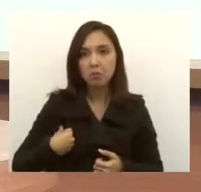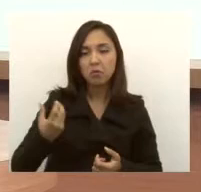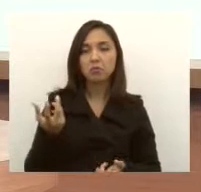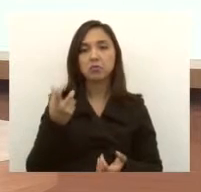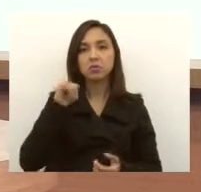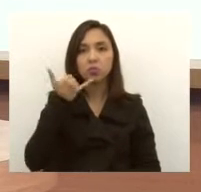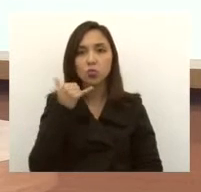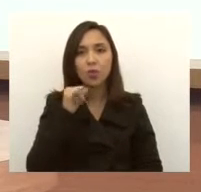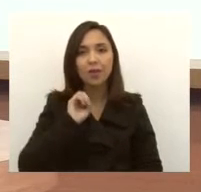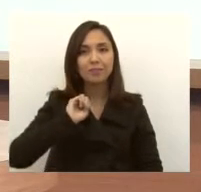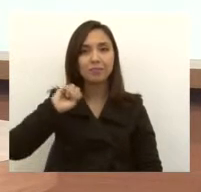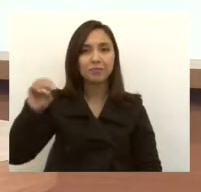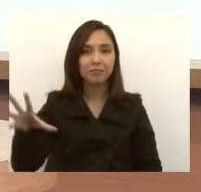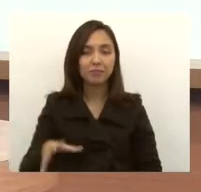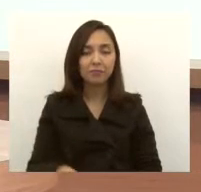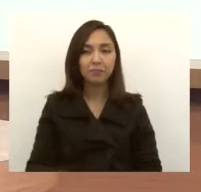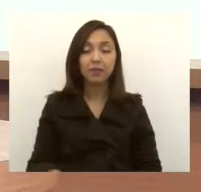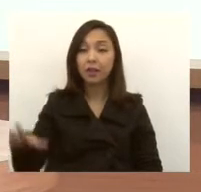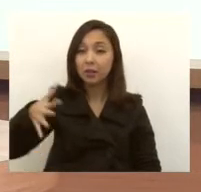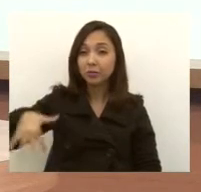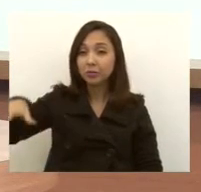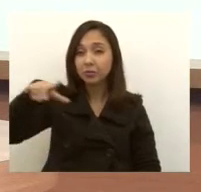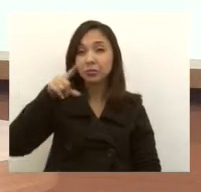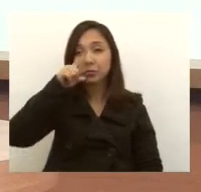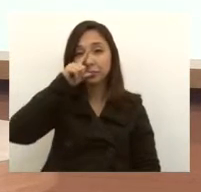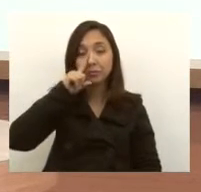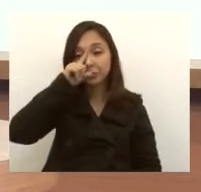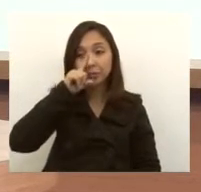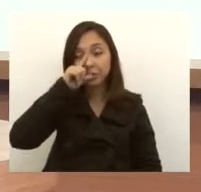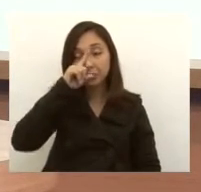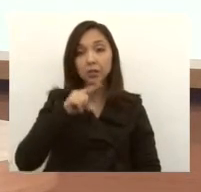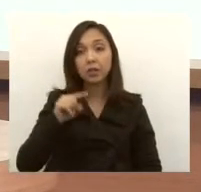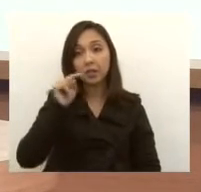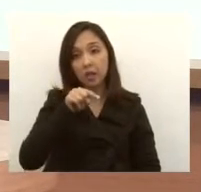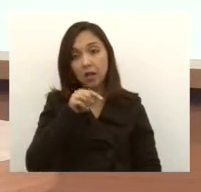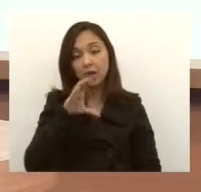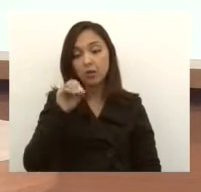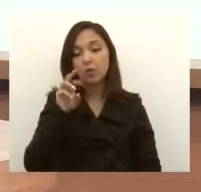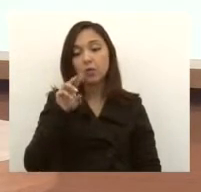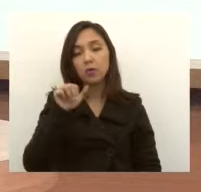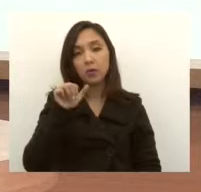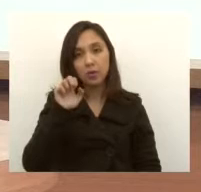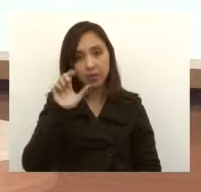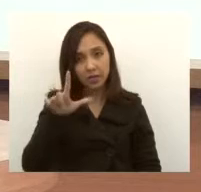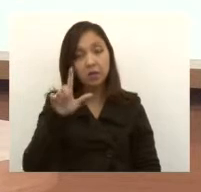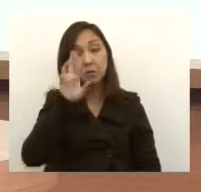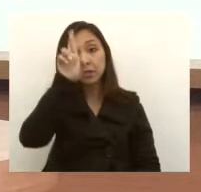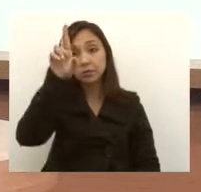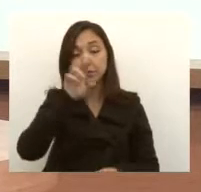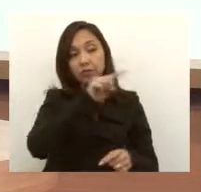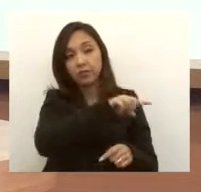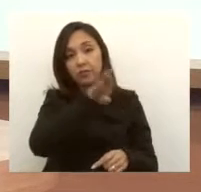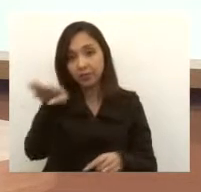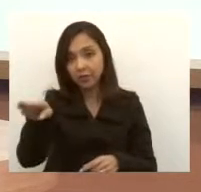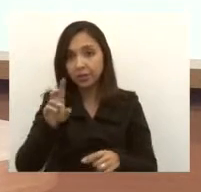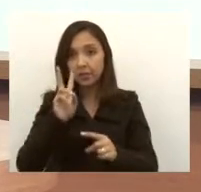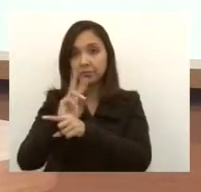E trazendo um grande problema para aquela região. Então o coronel se comprometeu a estar lá com um efetivo maior a partir de agora e